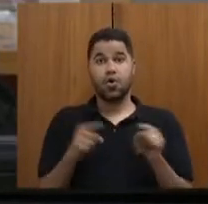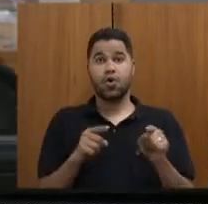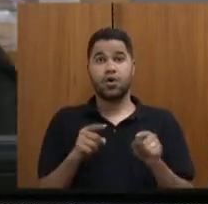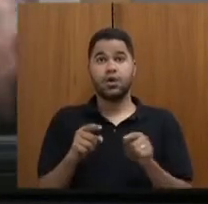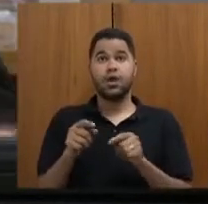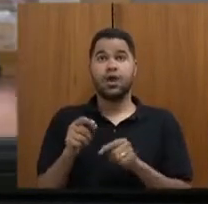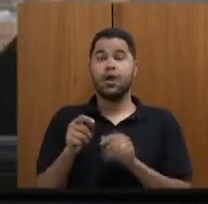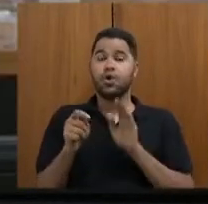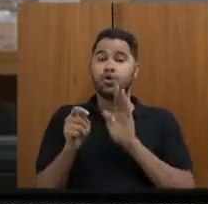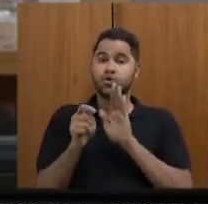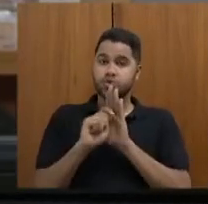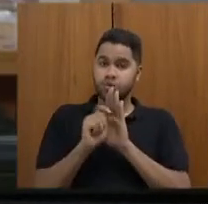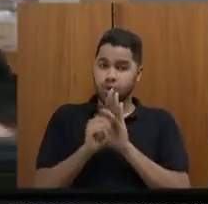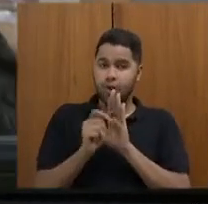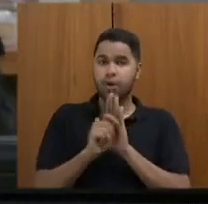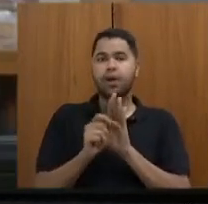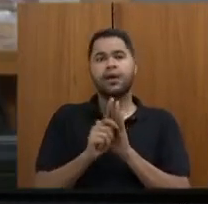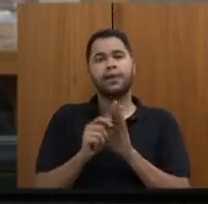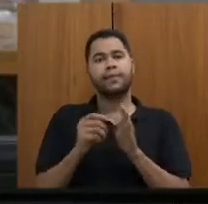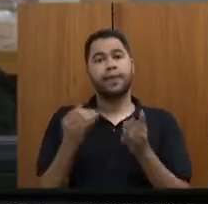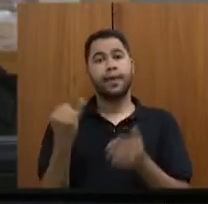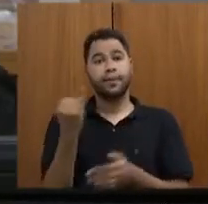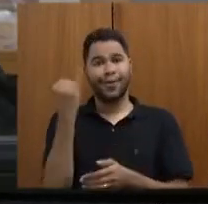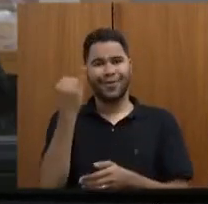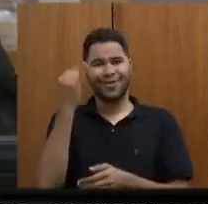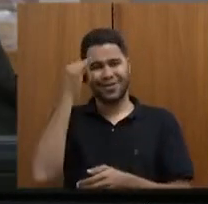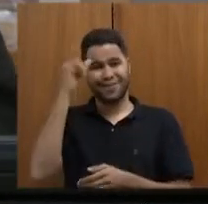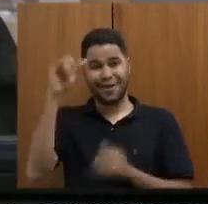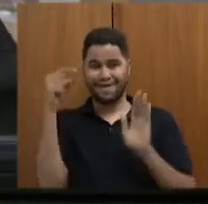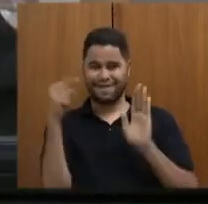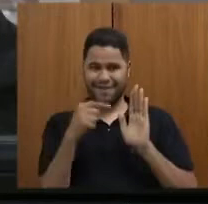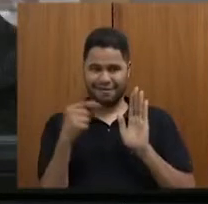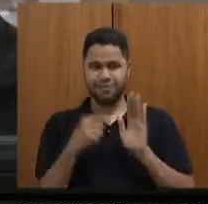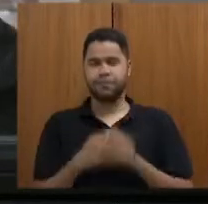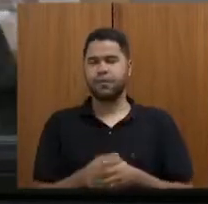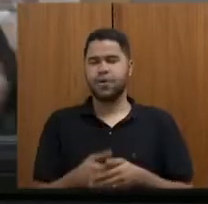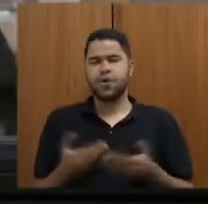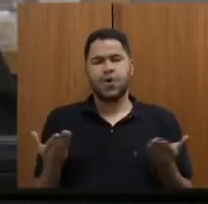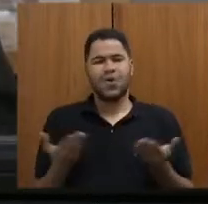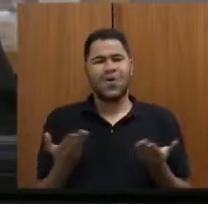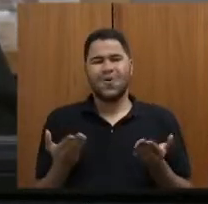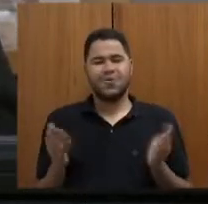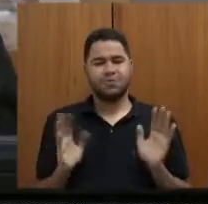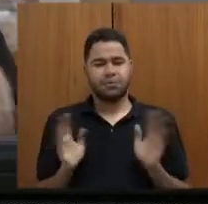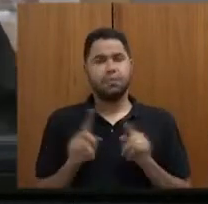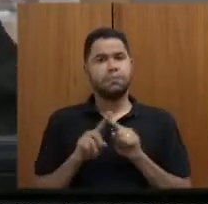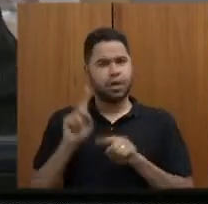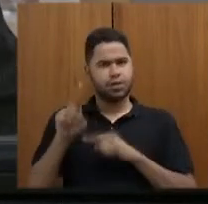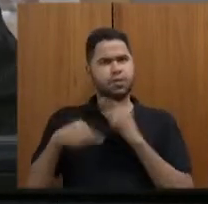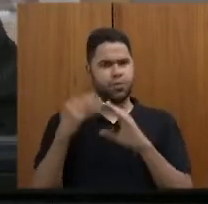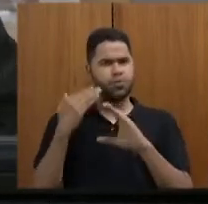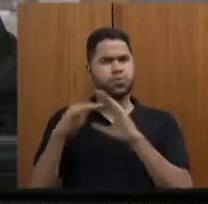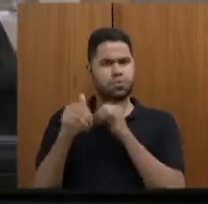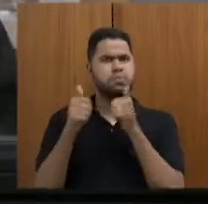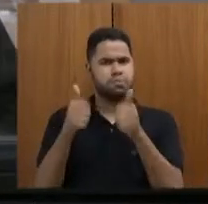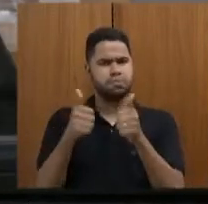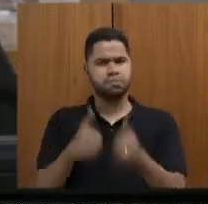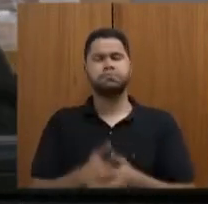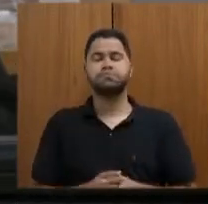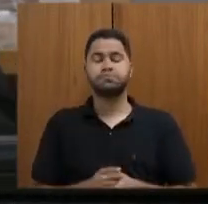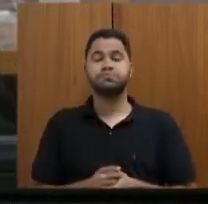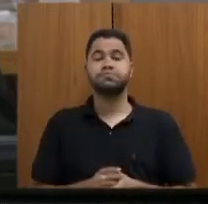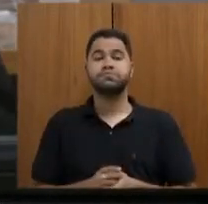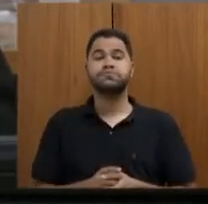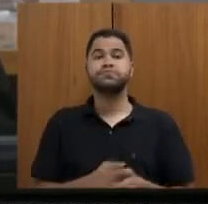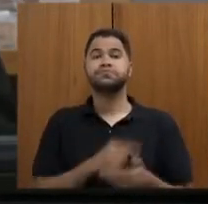essencial para o processo de prevenção e implantação desse plano. Então, hoje eu não tenho agora, mas eu encaminho para a senhora. Quanto